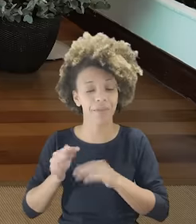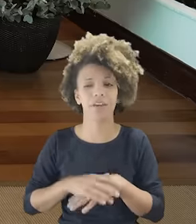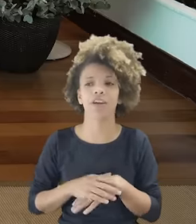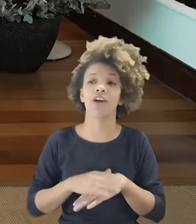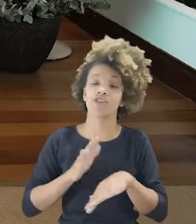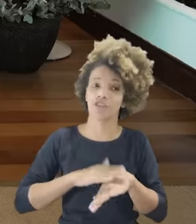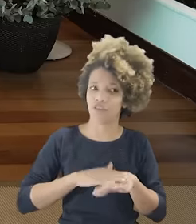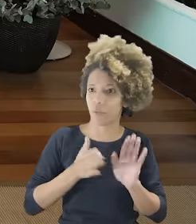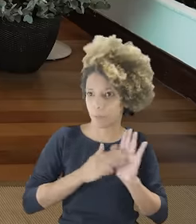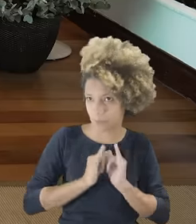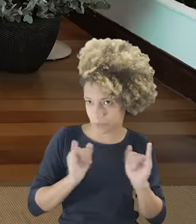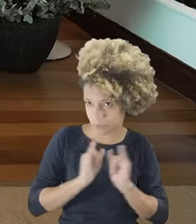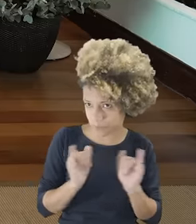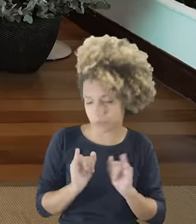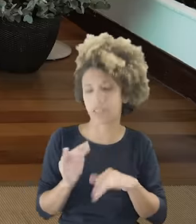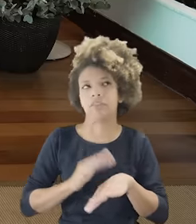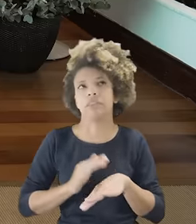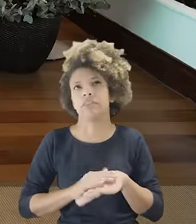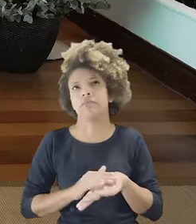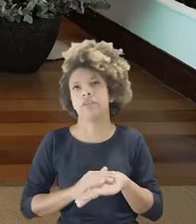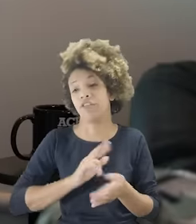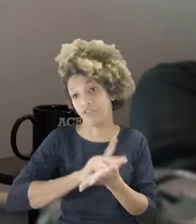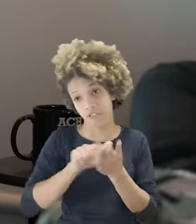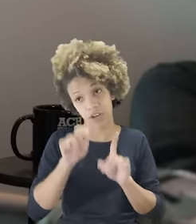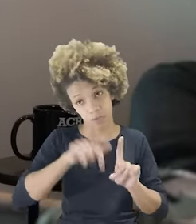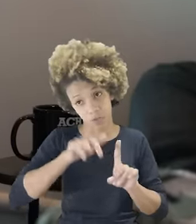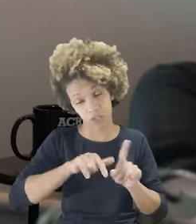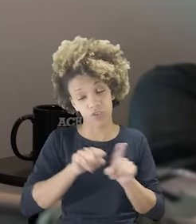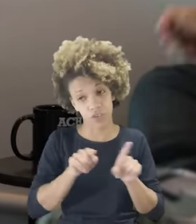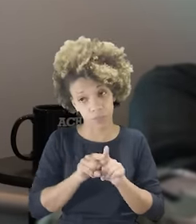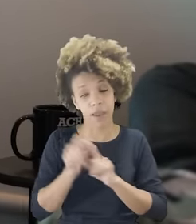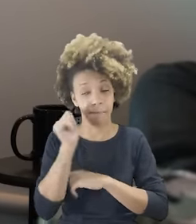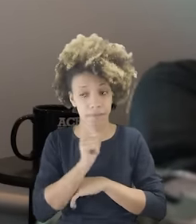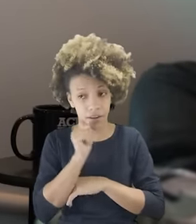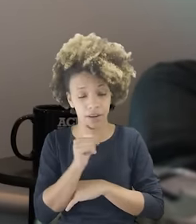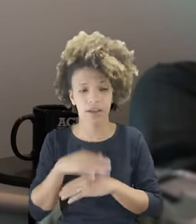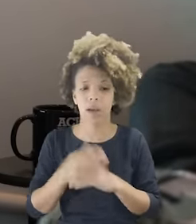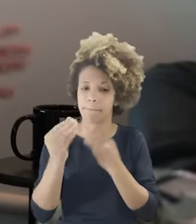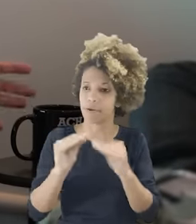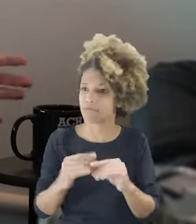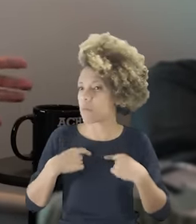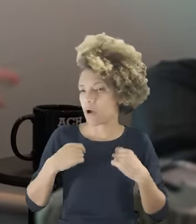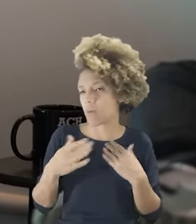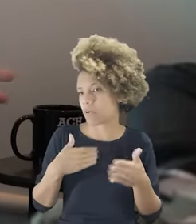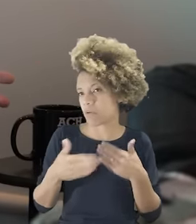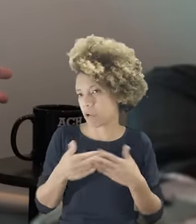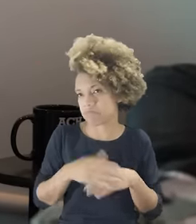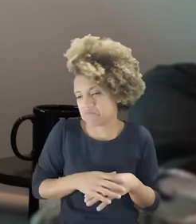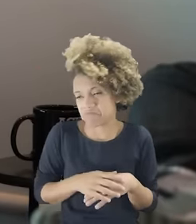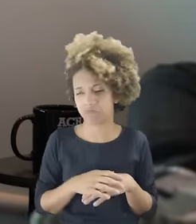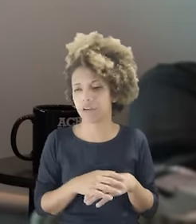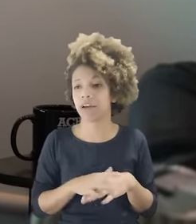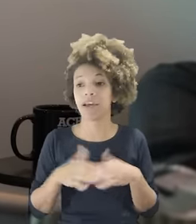tinha feito uma campanha publicitária que eu fazia várias personagens inclusive uma personagem feminina e eu coloquei uma roupa genérica assim